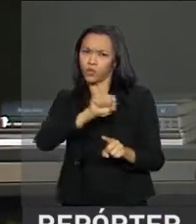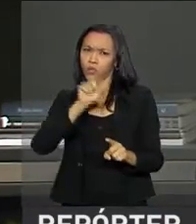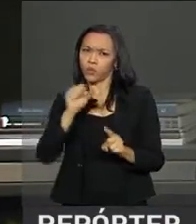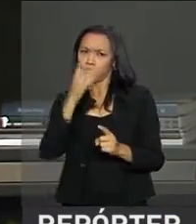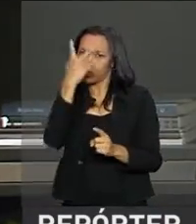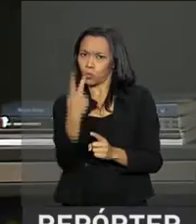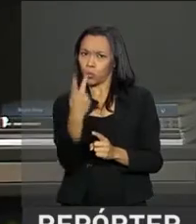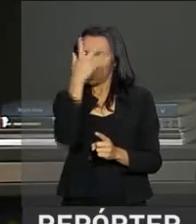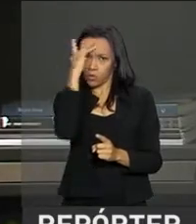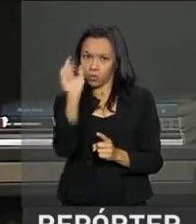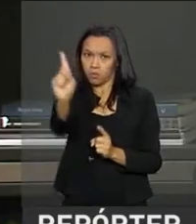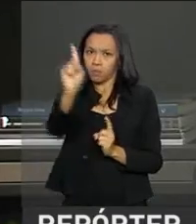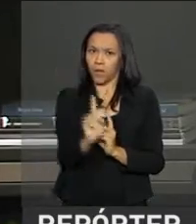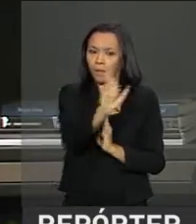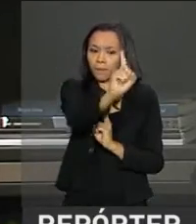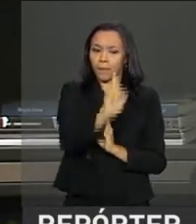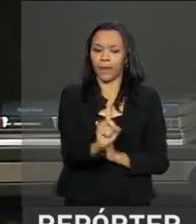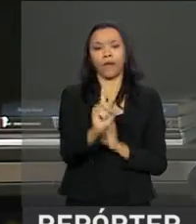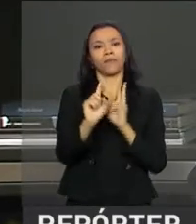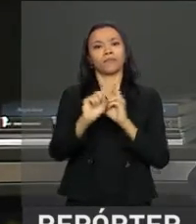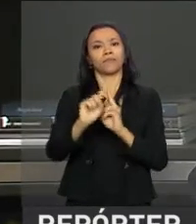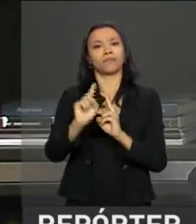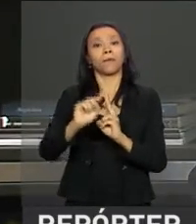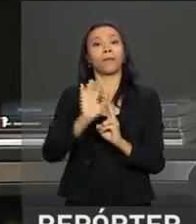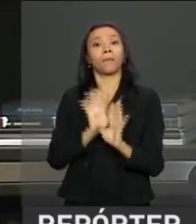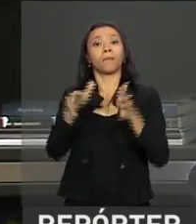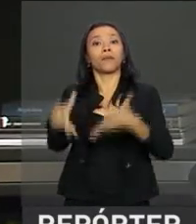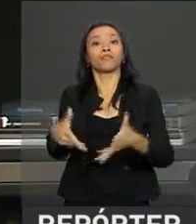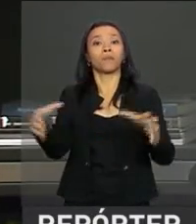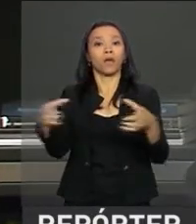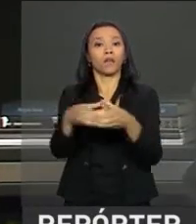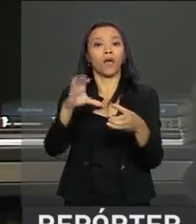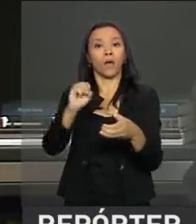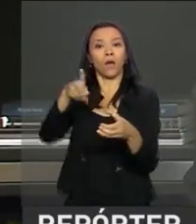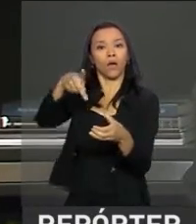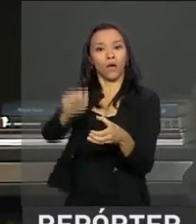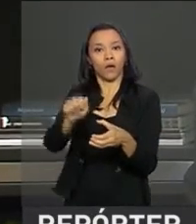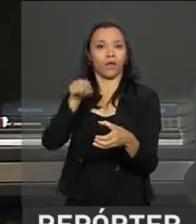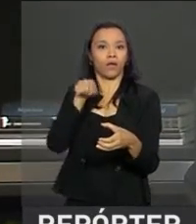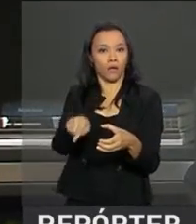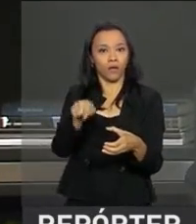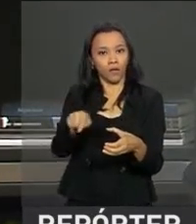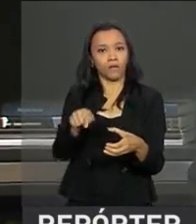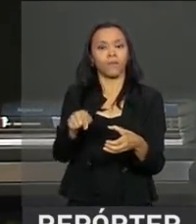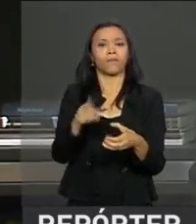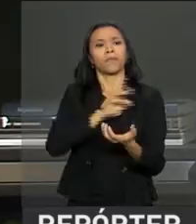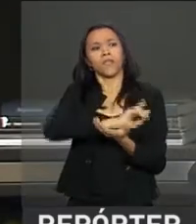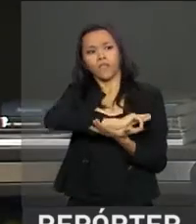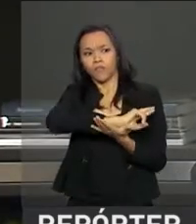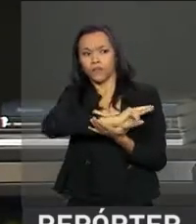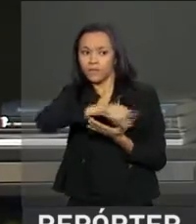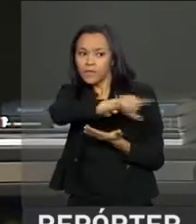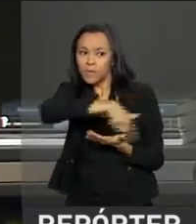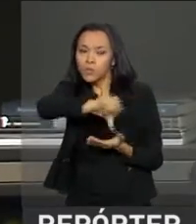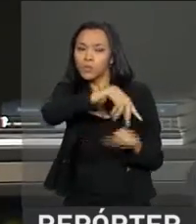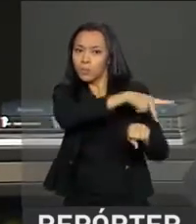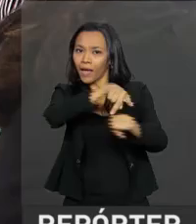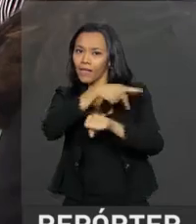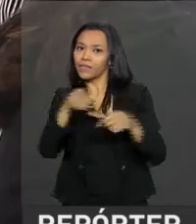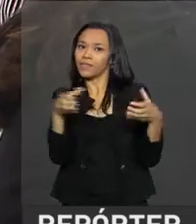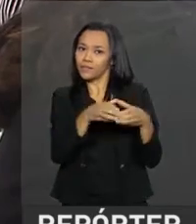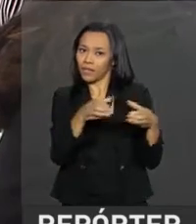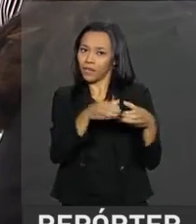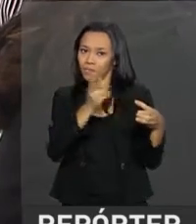candidatos, para a Organização Mundial do Comércio. E todos os países da CPLP se uniram para apoiar este candidato